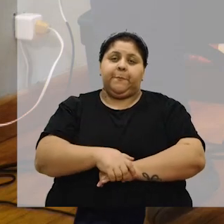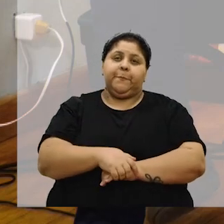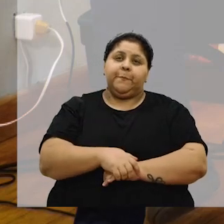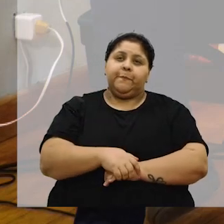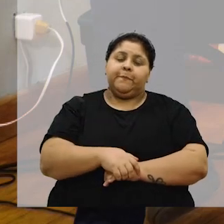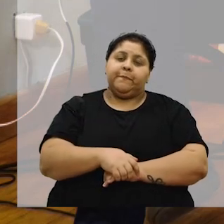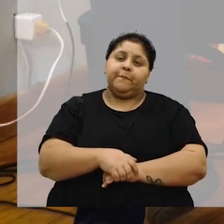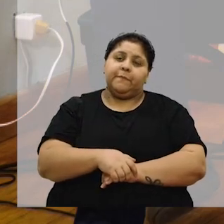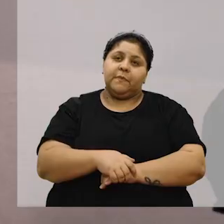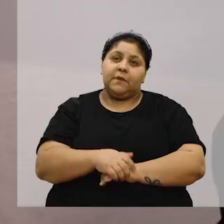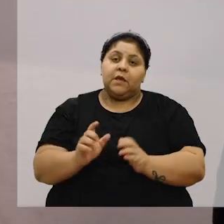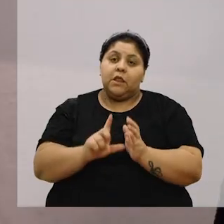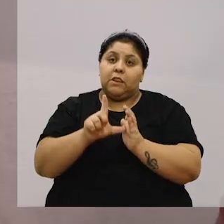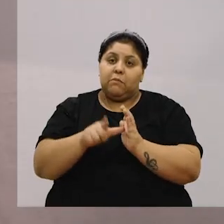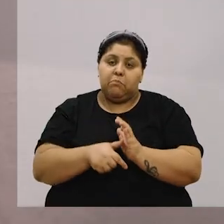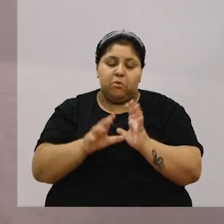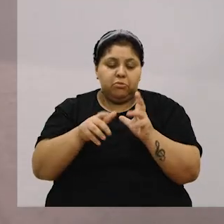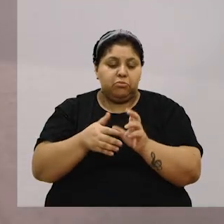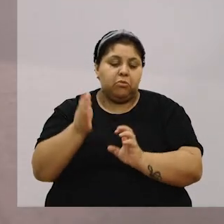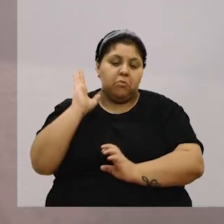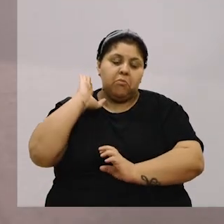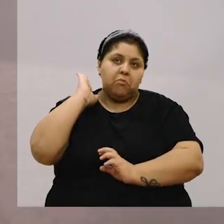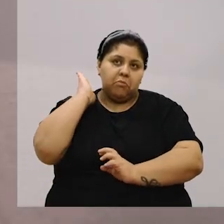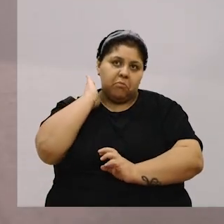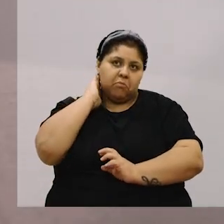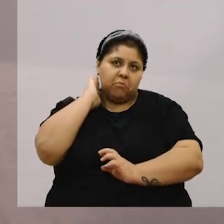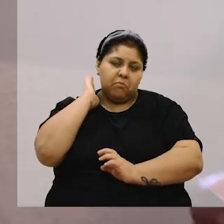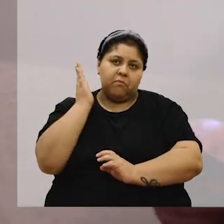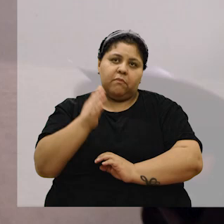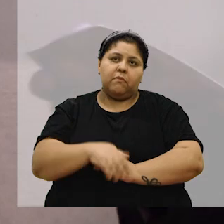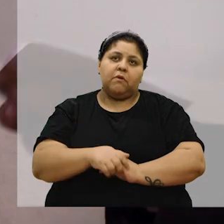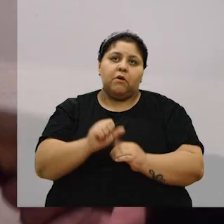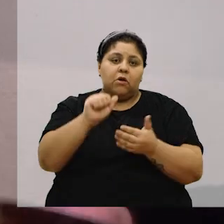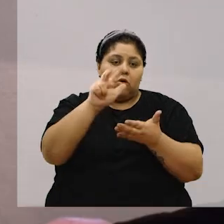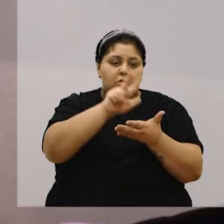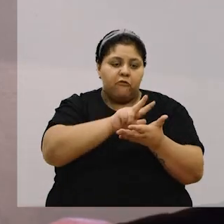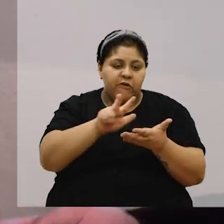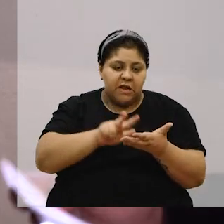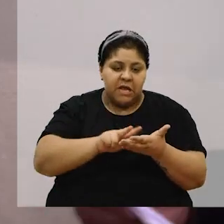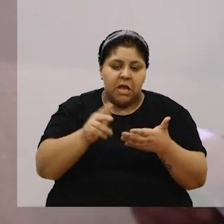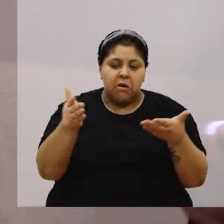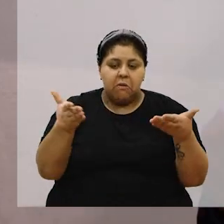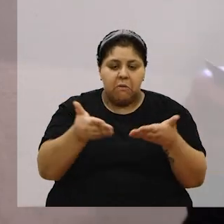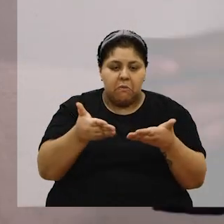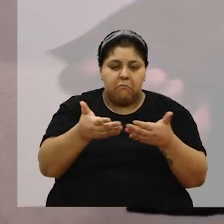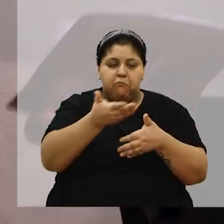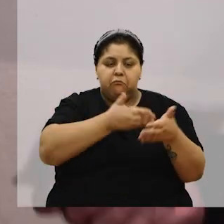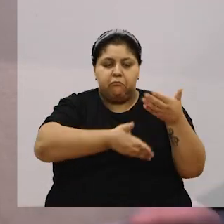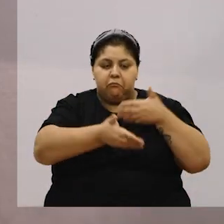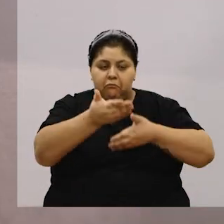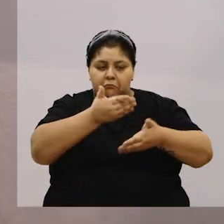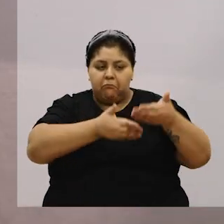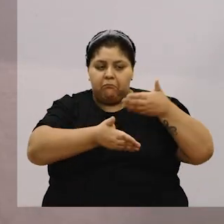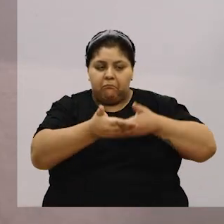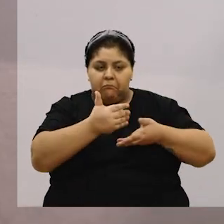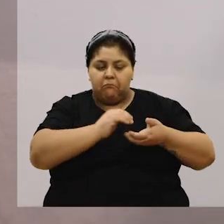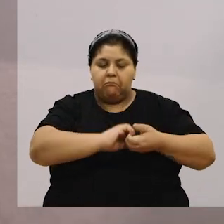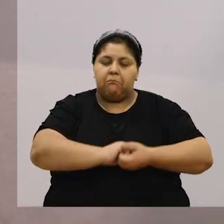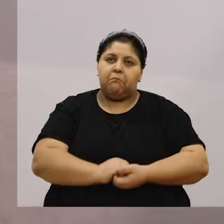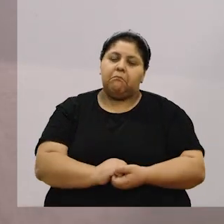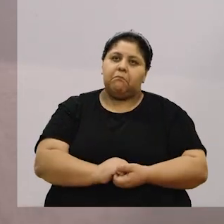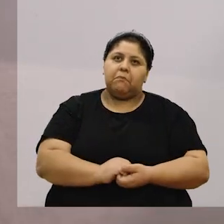anfitrião. Depois de todo esse nosso bate-papo, tentando avaliar o cenário local, interlocução